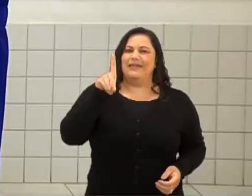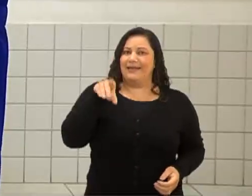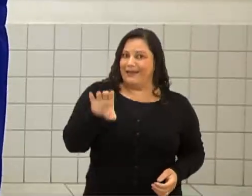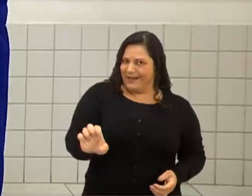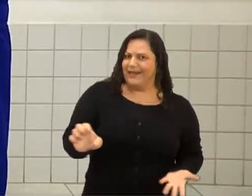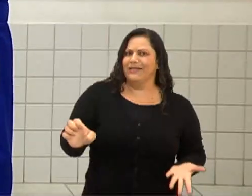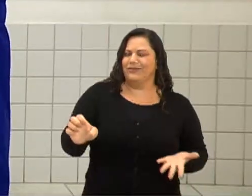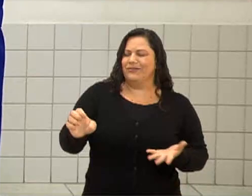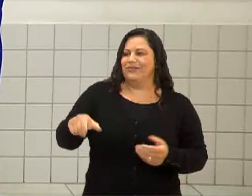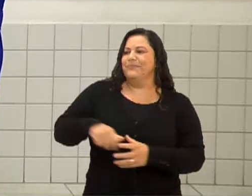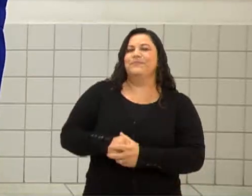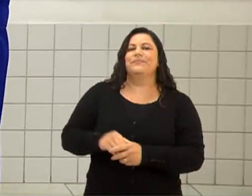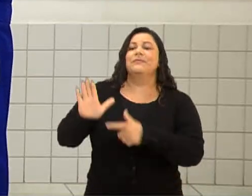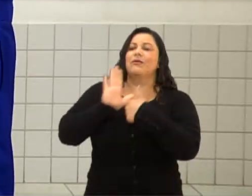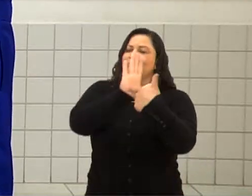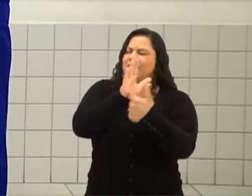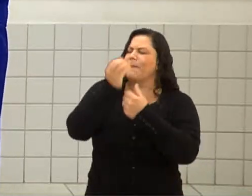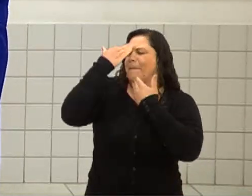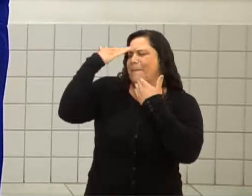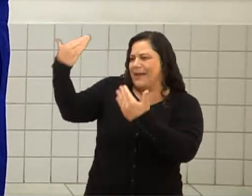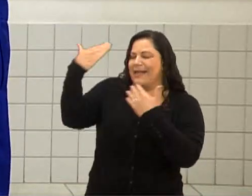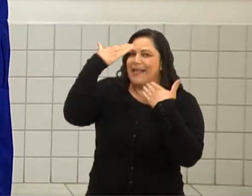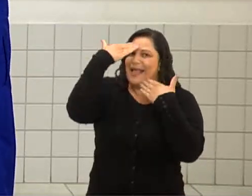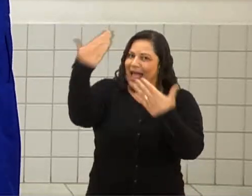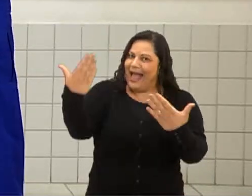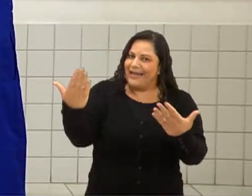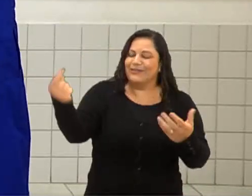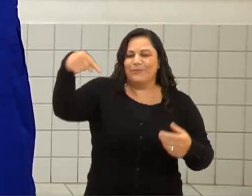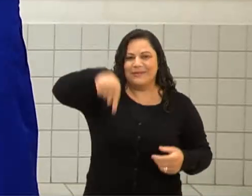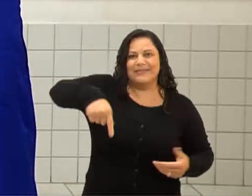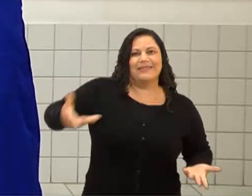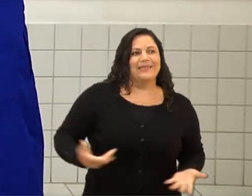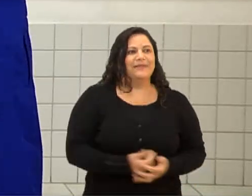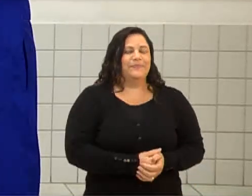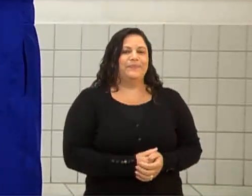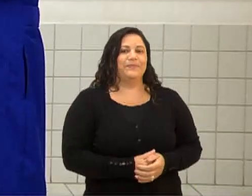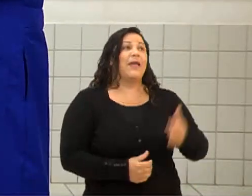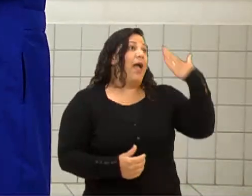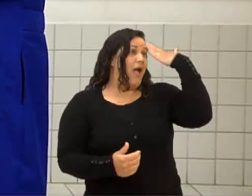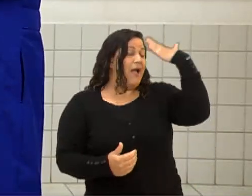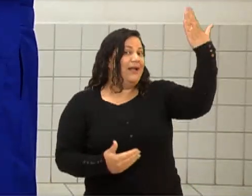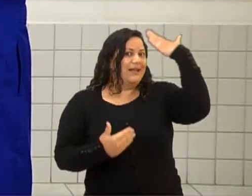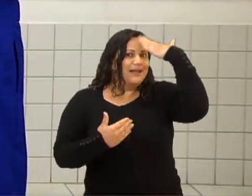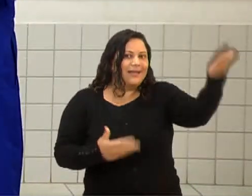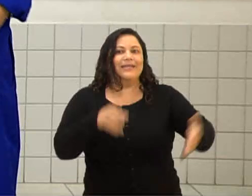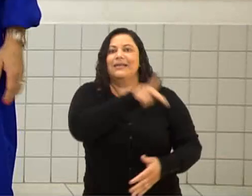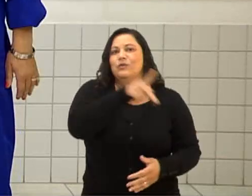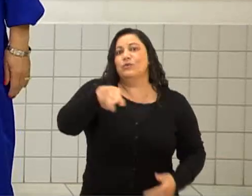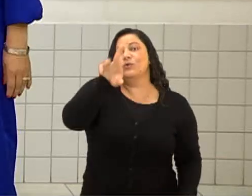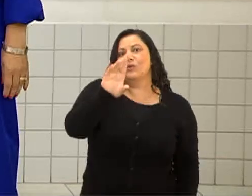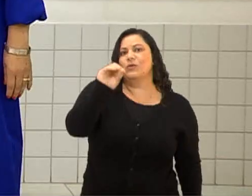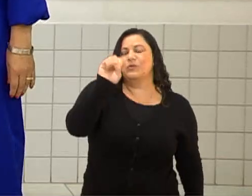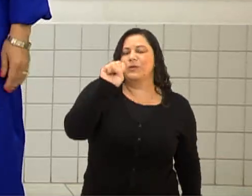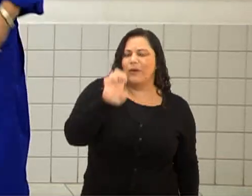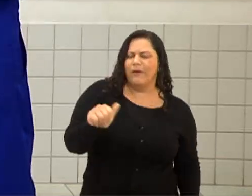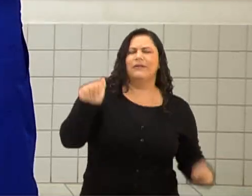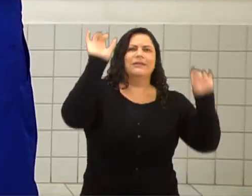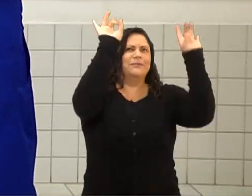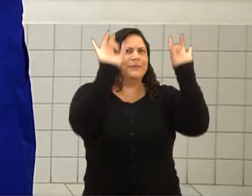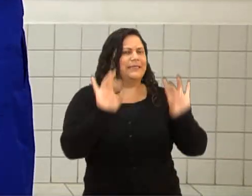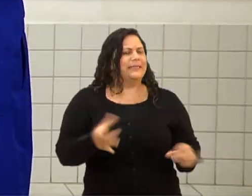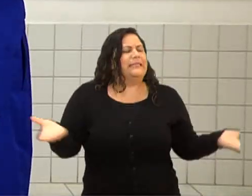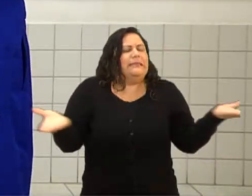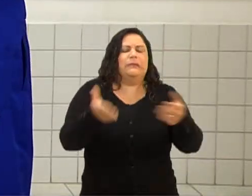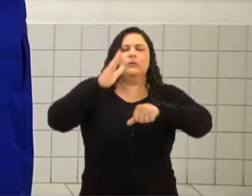ela se apresentar. Professora, muito obrigada por estar aqui conosco. Agradeço a professora Rosa por ter me convidado, é muito especial esse momento